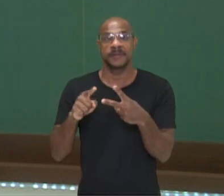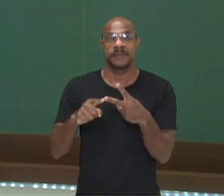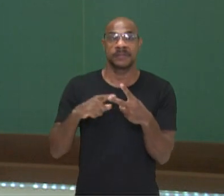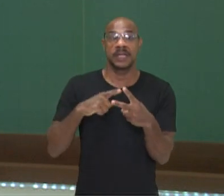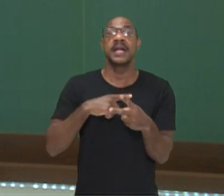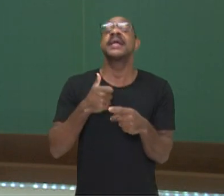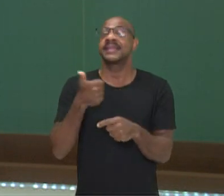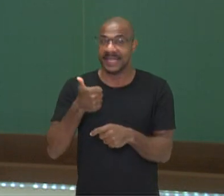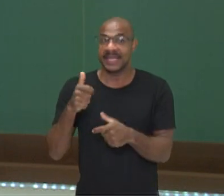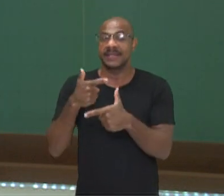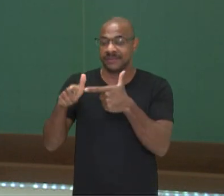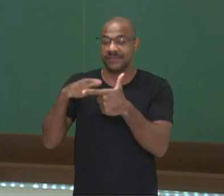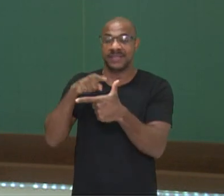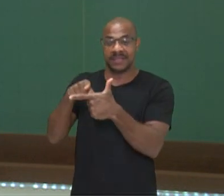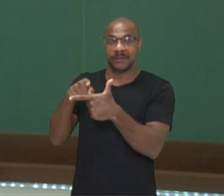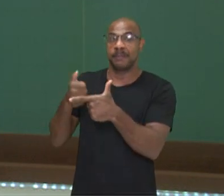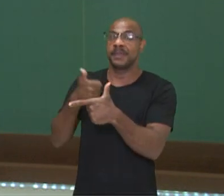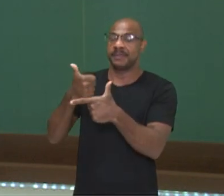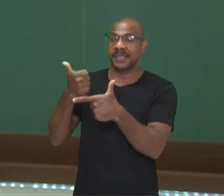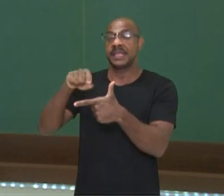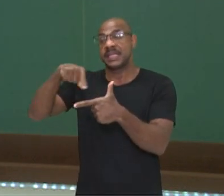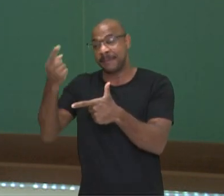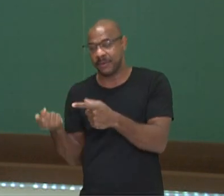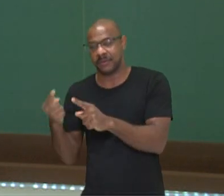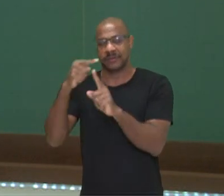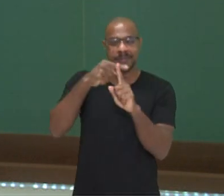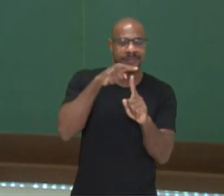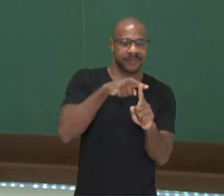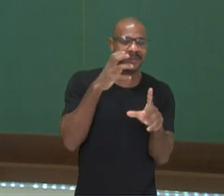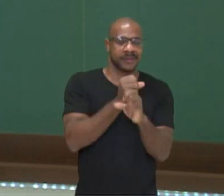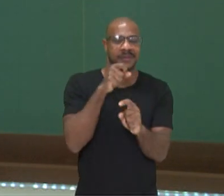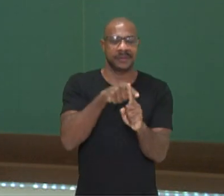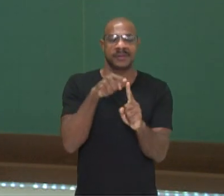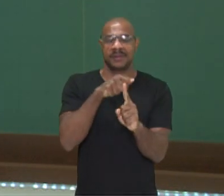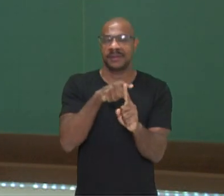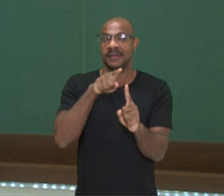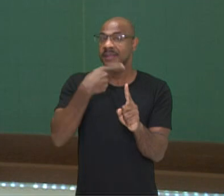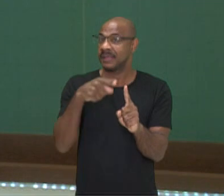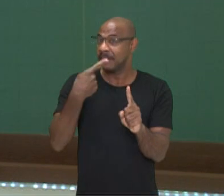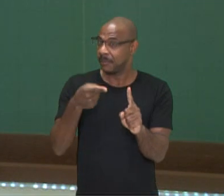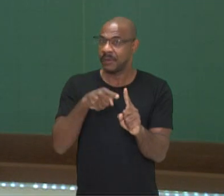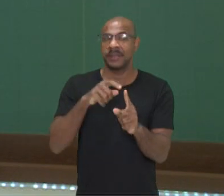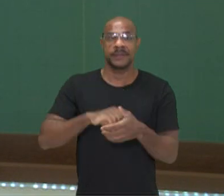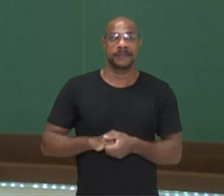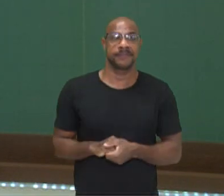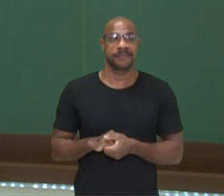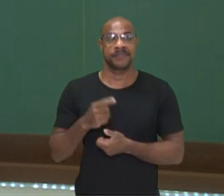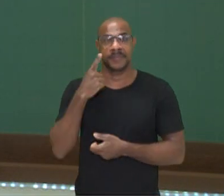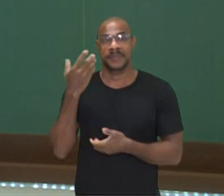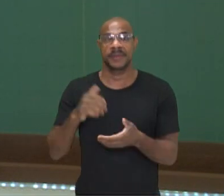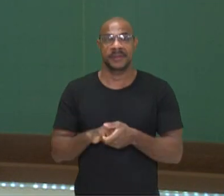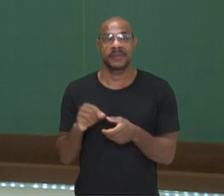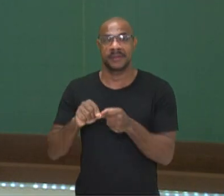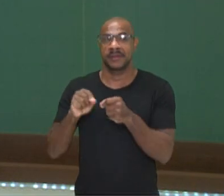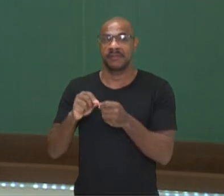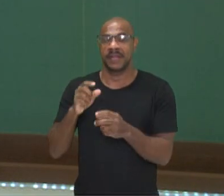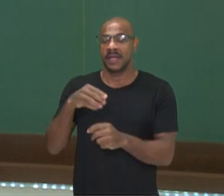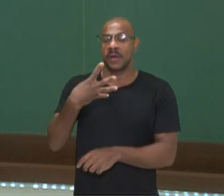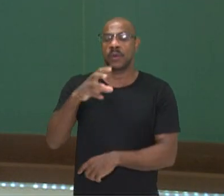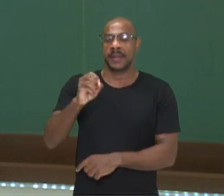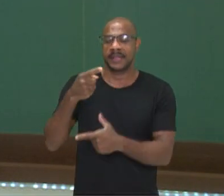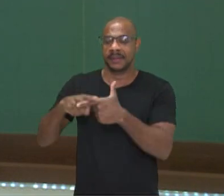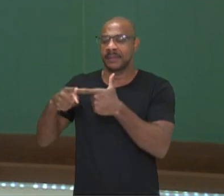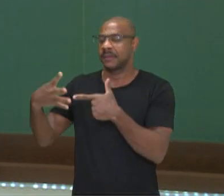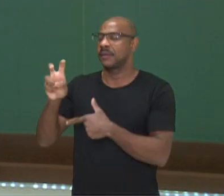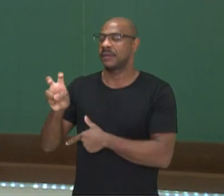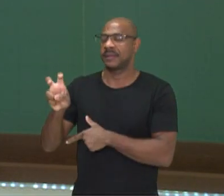vou resolver essa divisão primeiro, para depois resolver a adição ou subtração. Então, resolvendo essa divisão aqui primeiro,